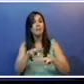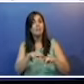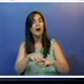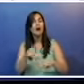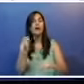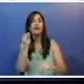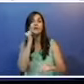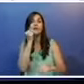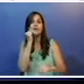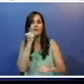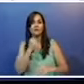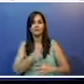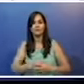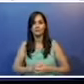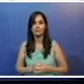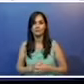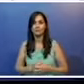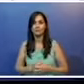ciências.